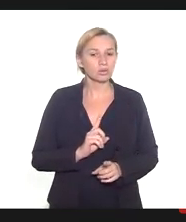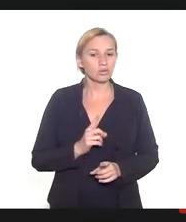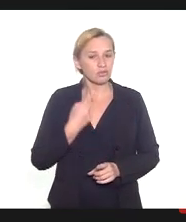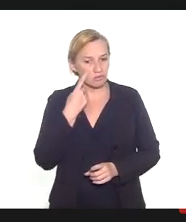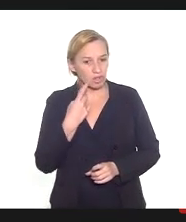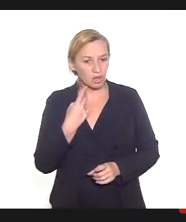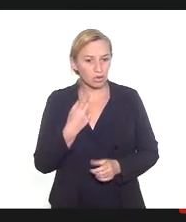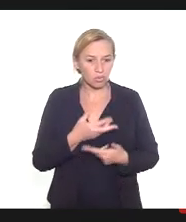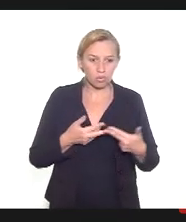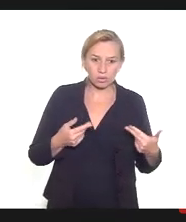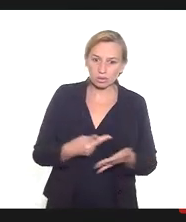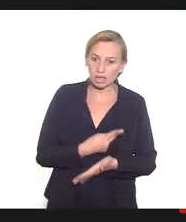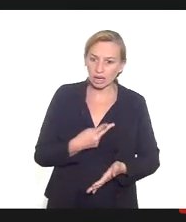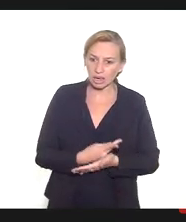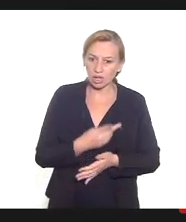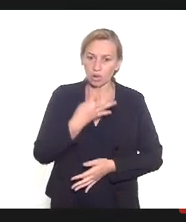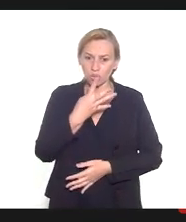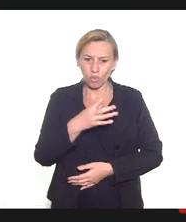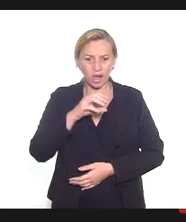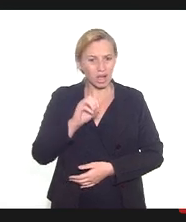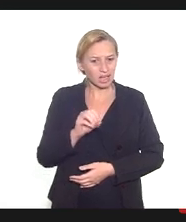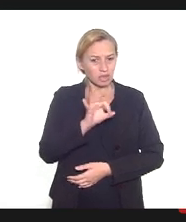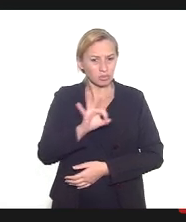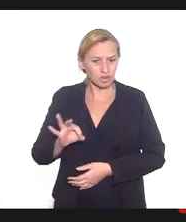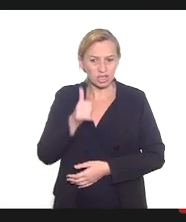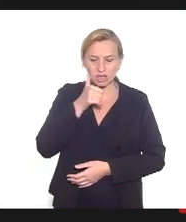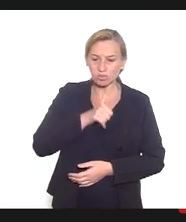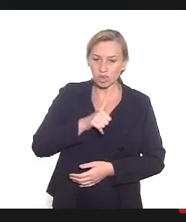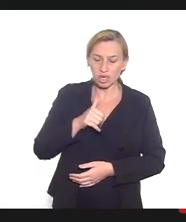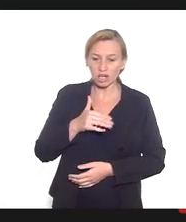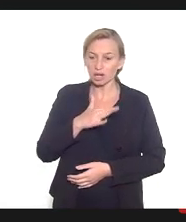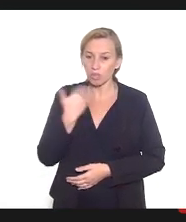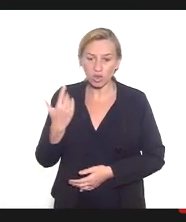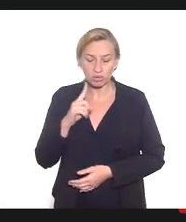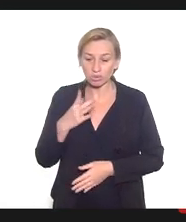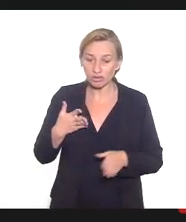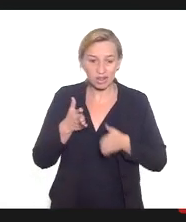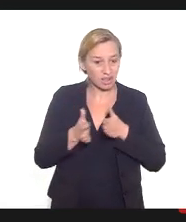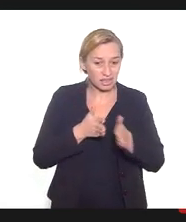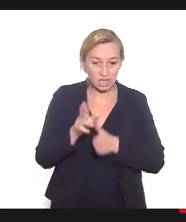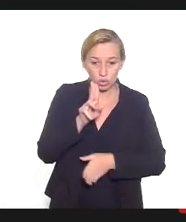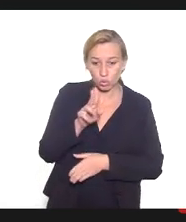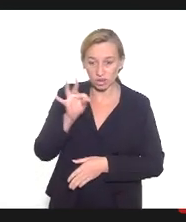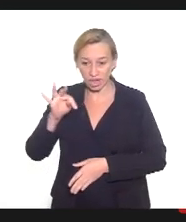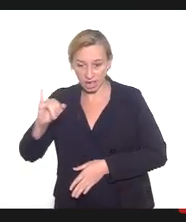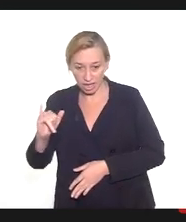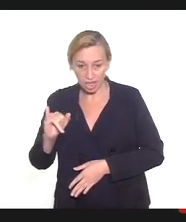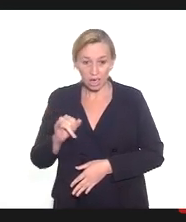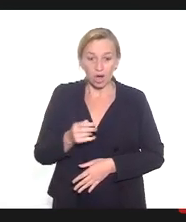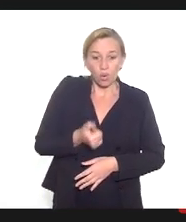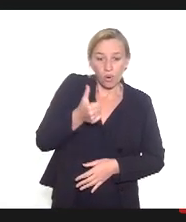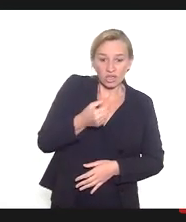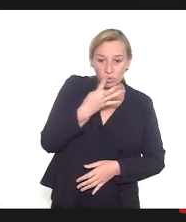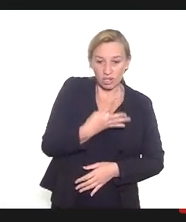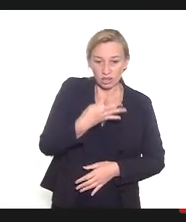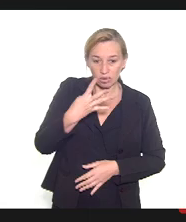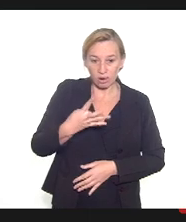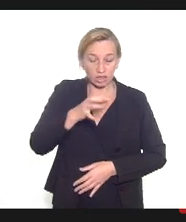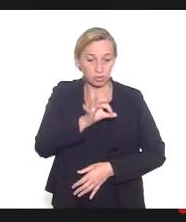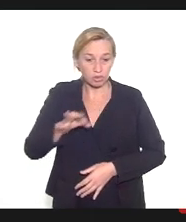coisas absurdas o quarenta por cento das que morreram não tiveram acesso à UTI quase quarenta e sete porcento não